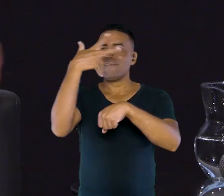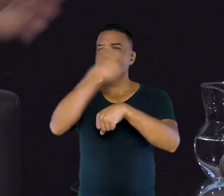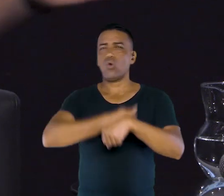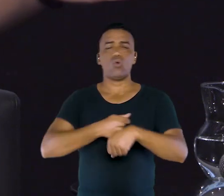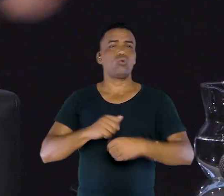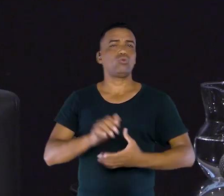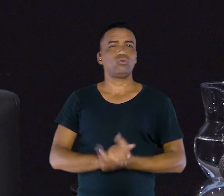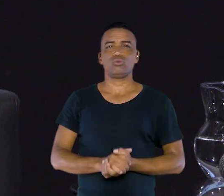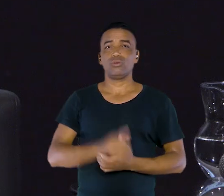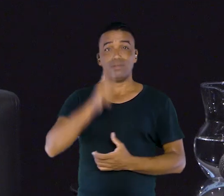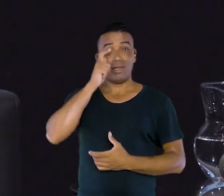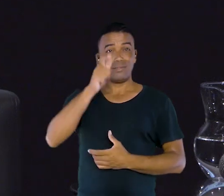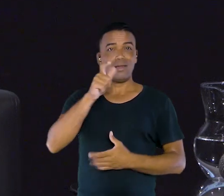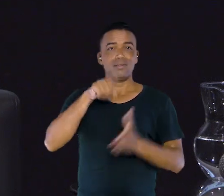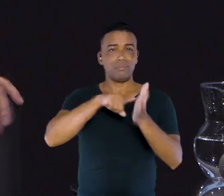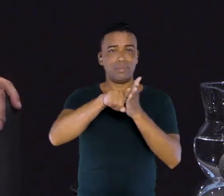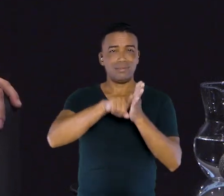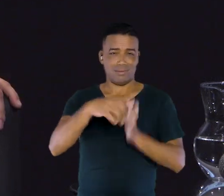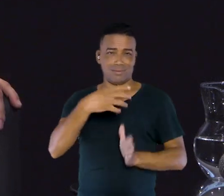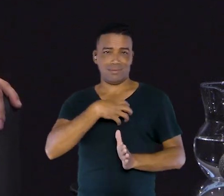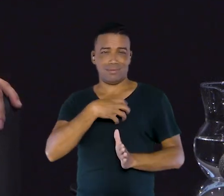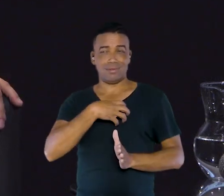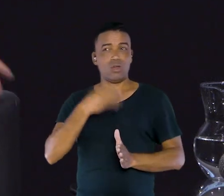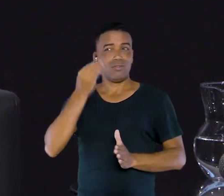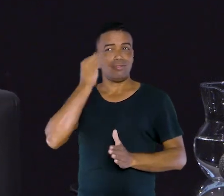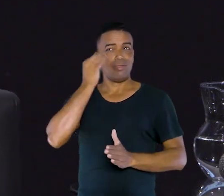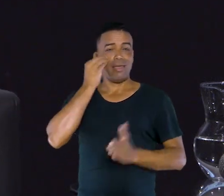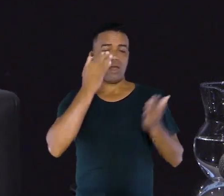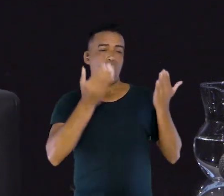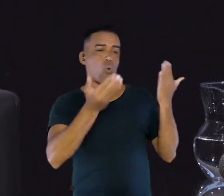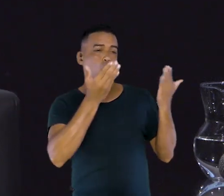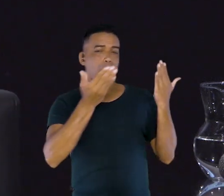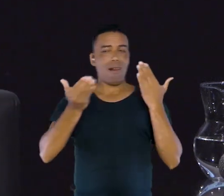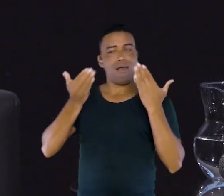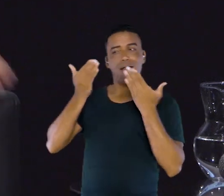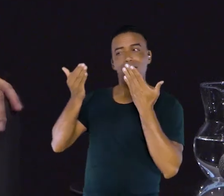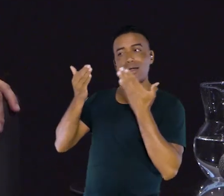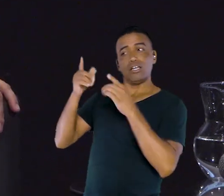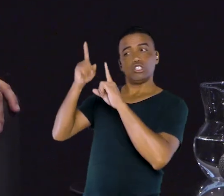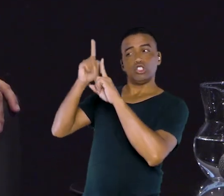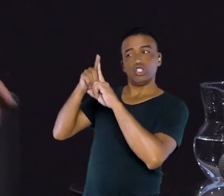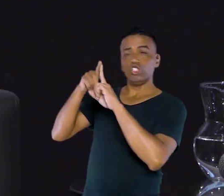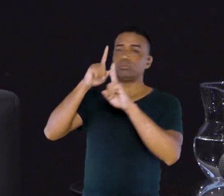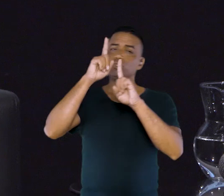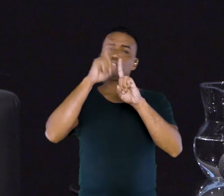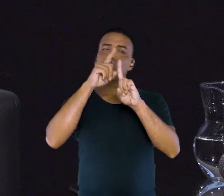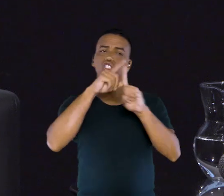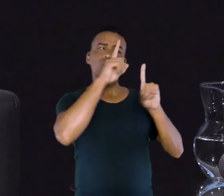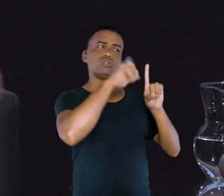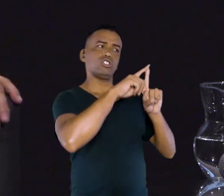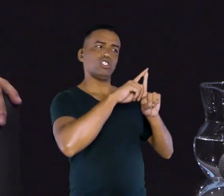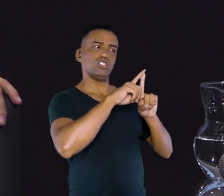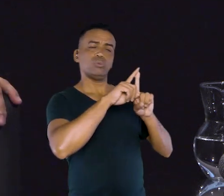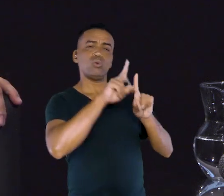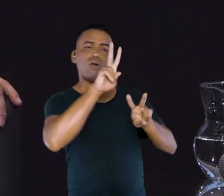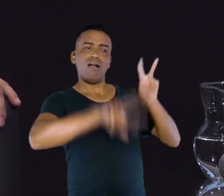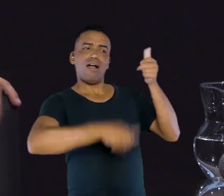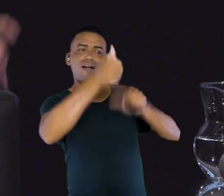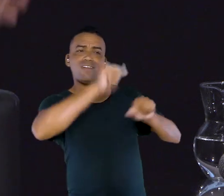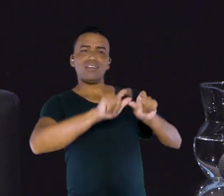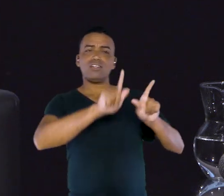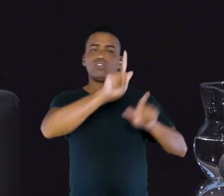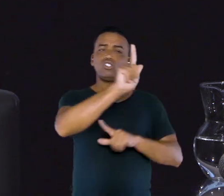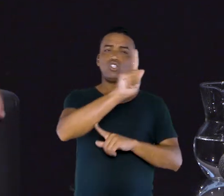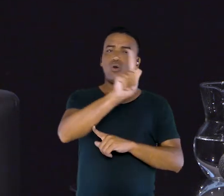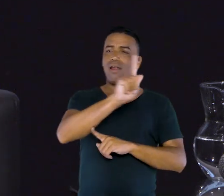interessante, falando como arqueólogo, né, o que a gente tenta fazer? Comparar um pouco os estilos, né, entender um pouco a variação geográfica,